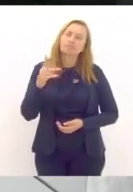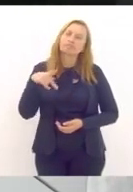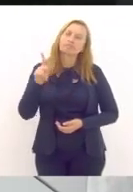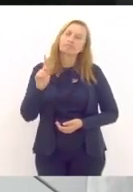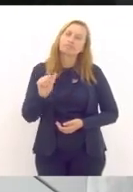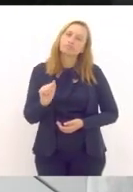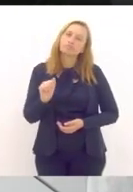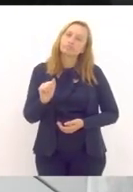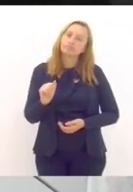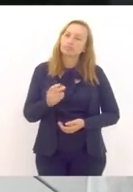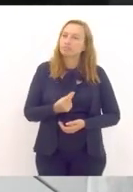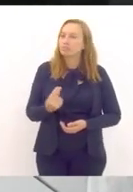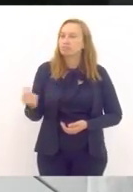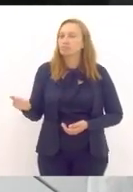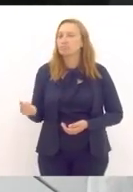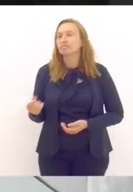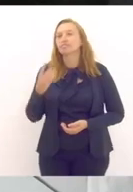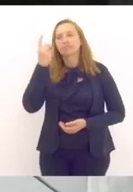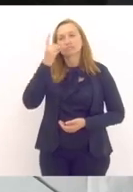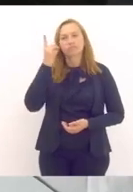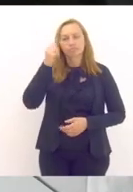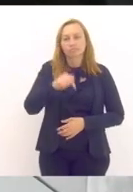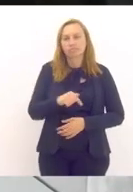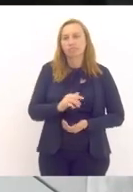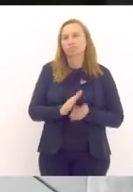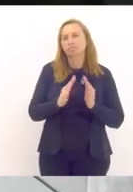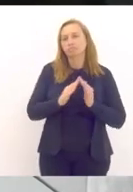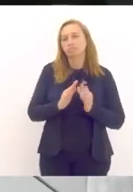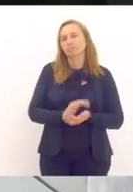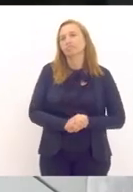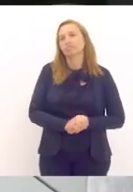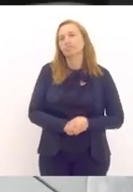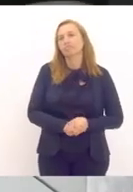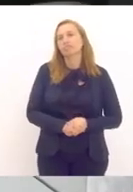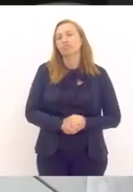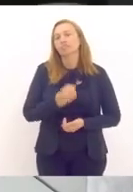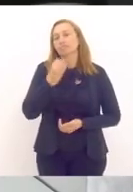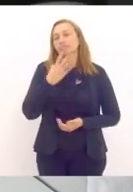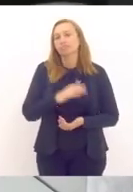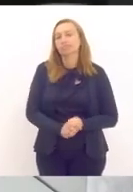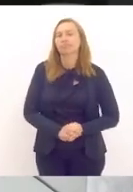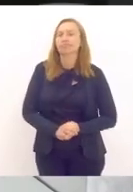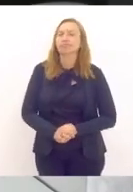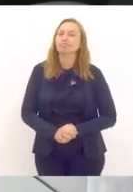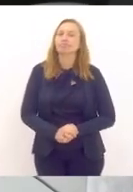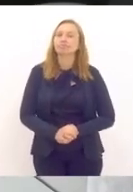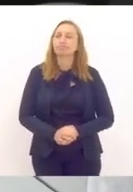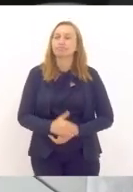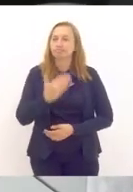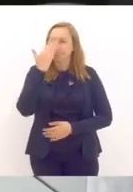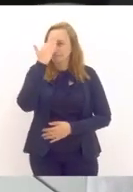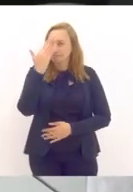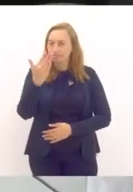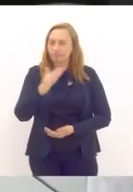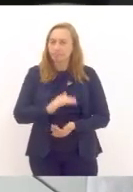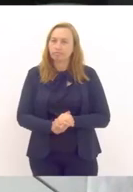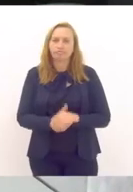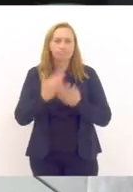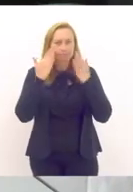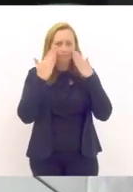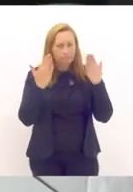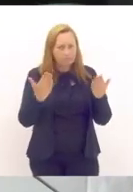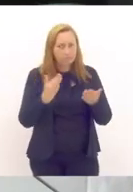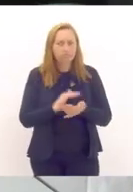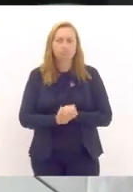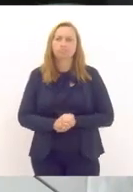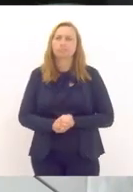mas já foi, e deputados aqui dessa casa. Bom, agradecer a apresentação do governo, acho